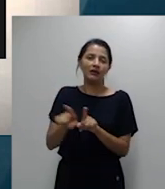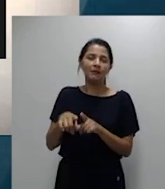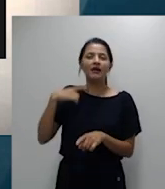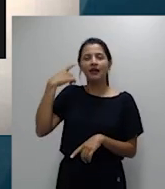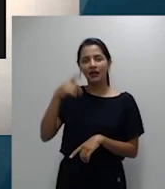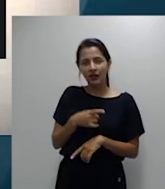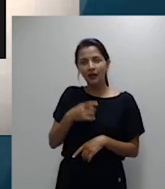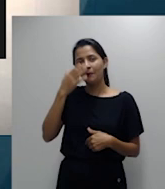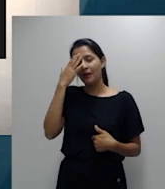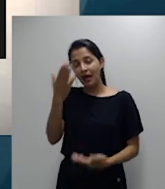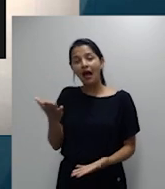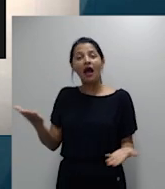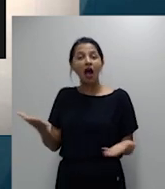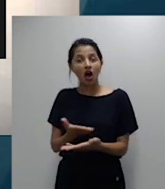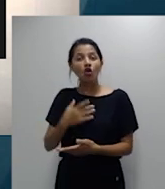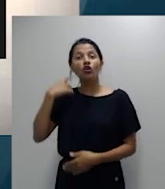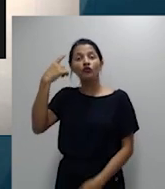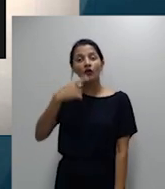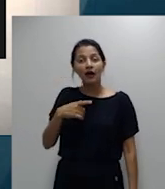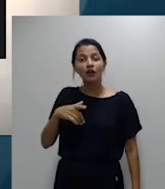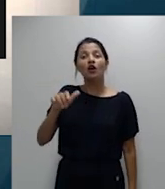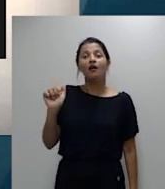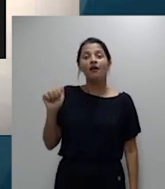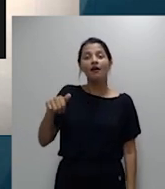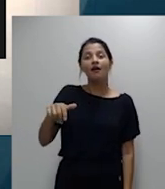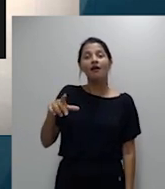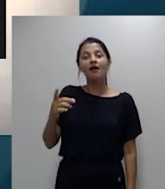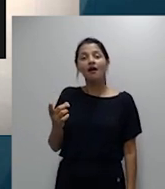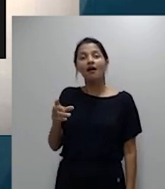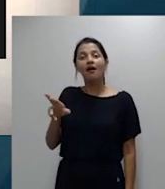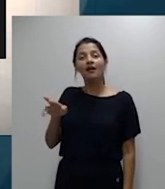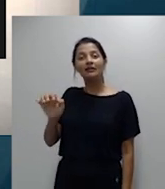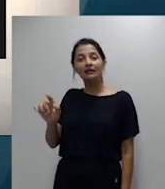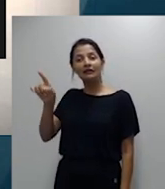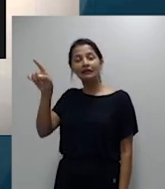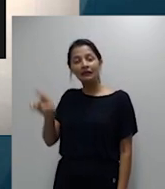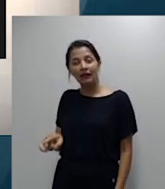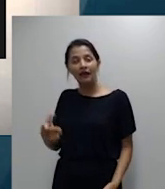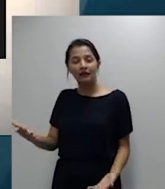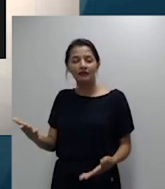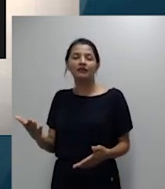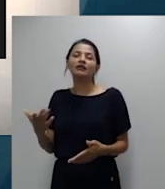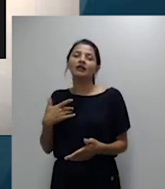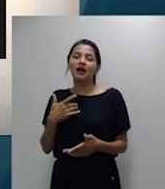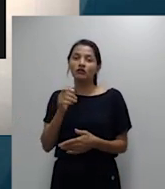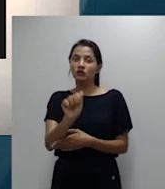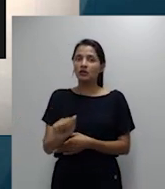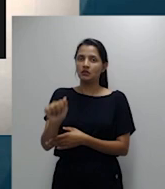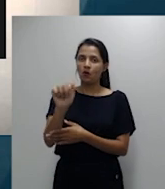e agora Doutor André Mendes eu Associação Brasileira de televisão por assinatura